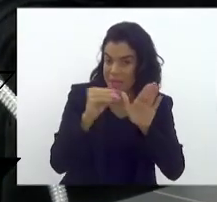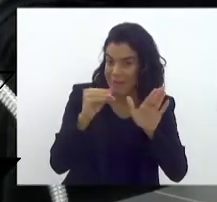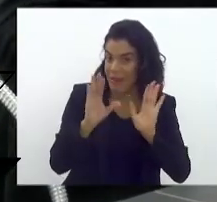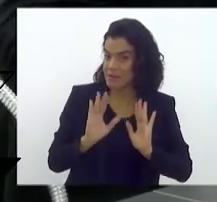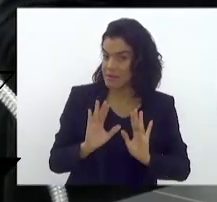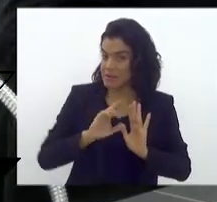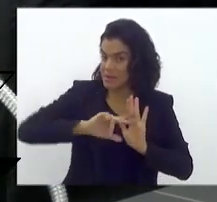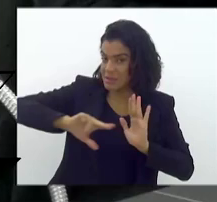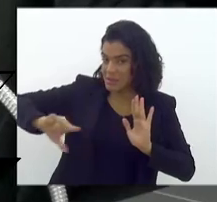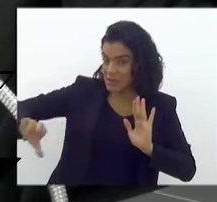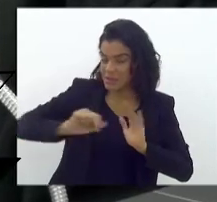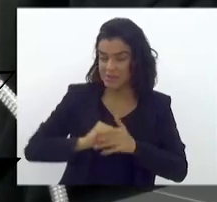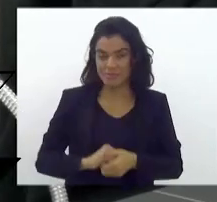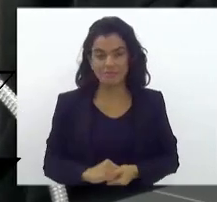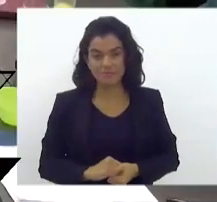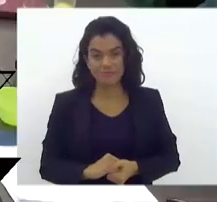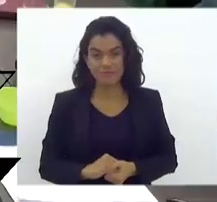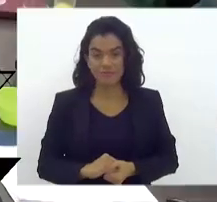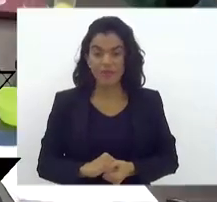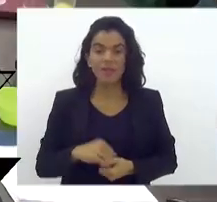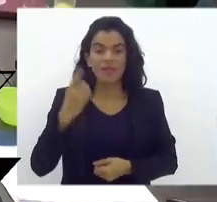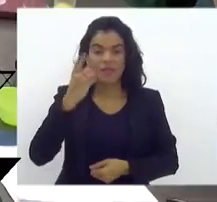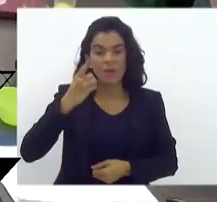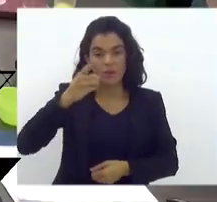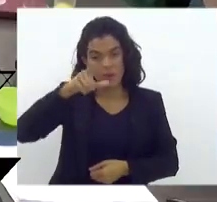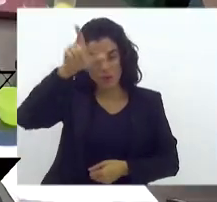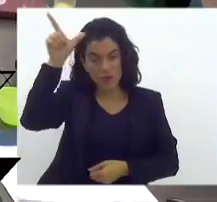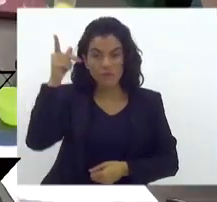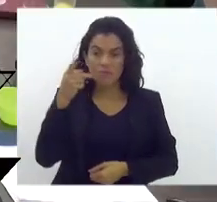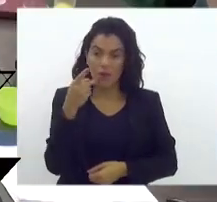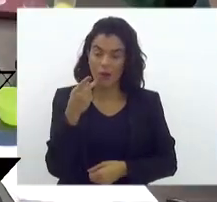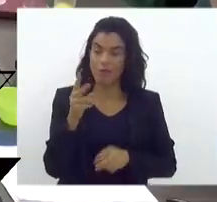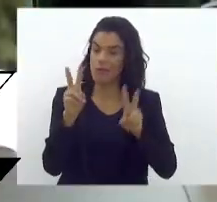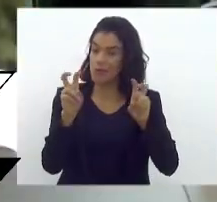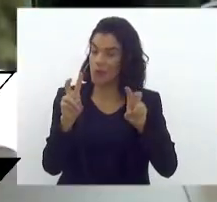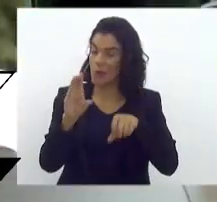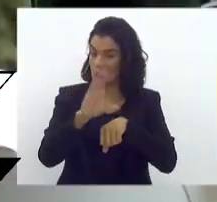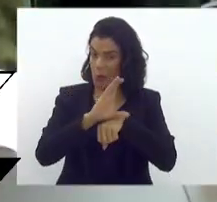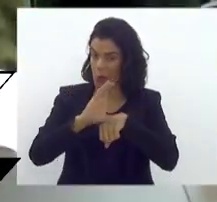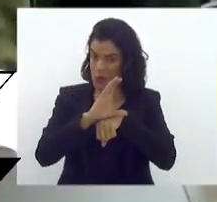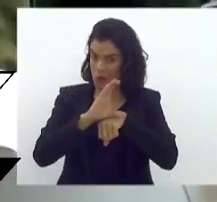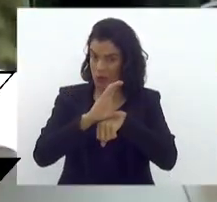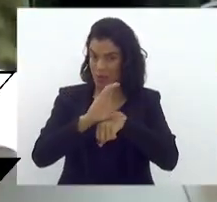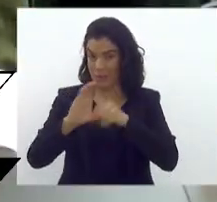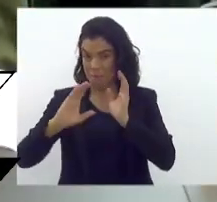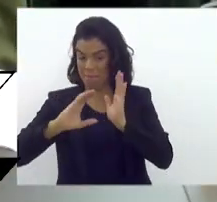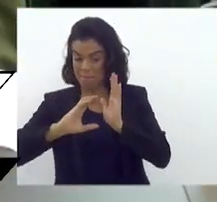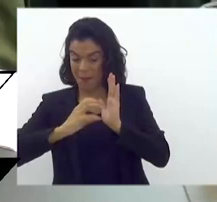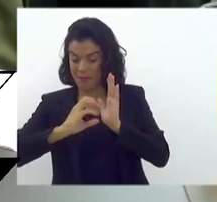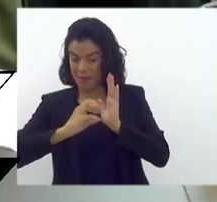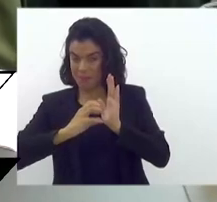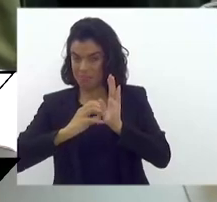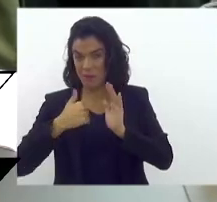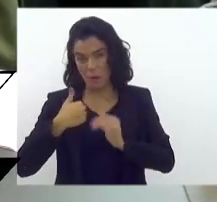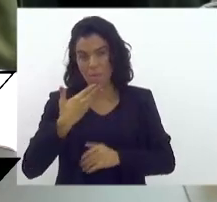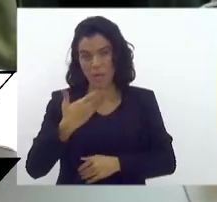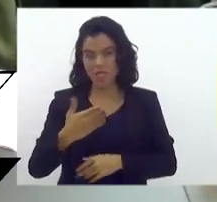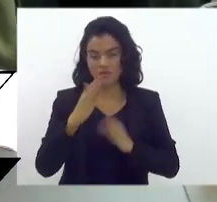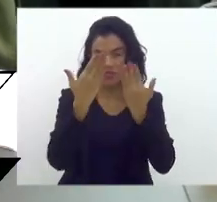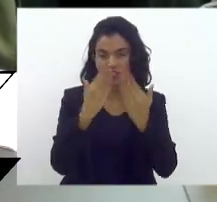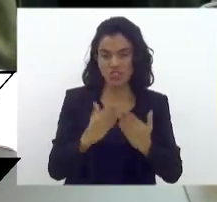emendas. Presidente. Deputado Luiz Paulo. Por questões constitucionais e ideológicas, estou pedindo vista.